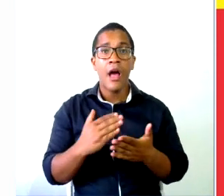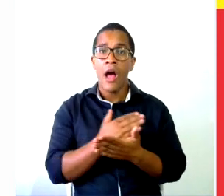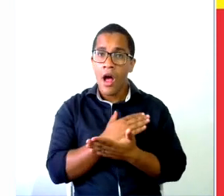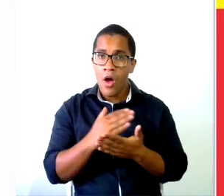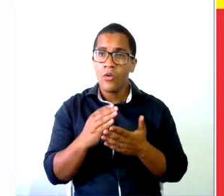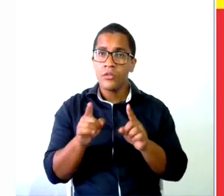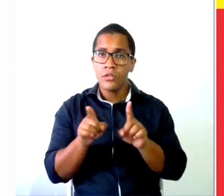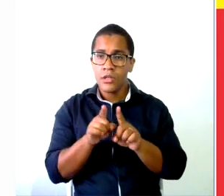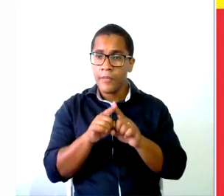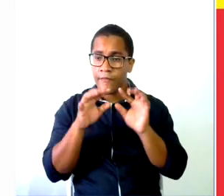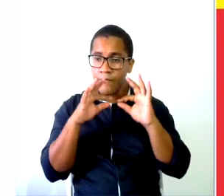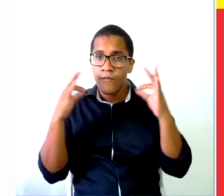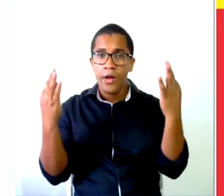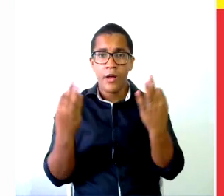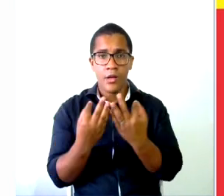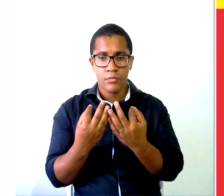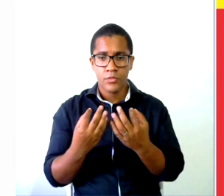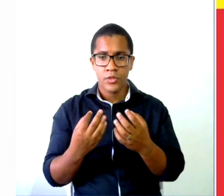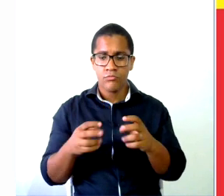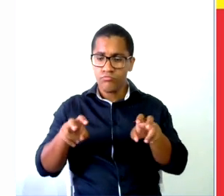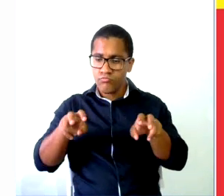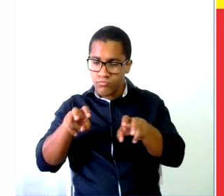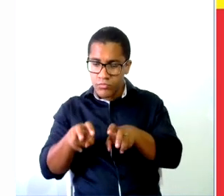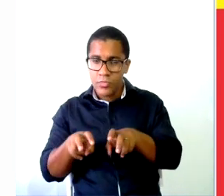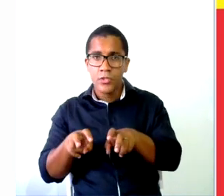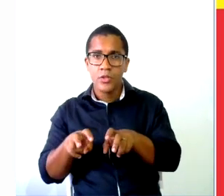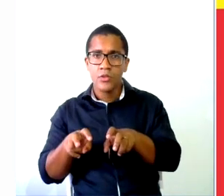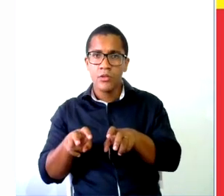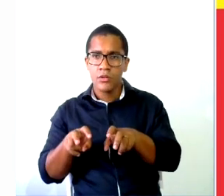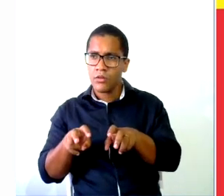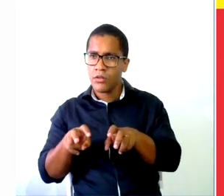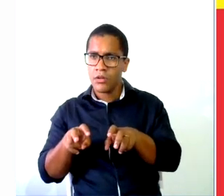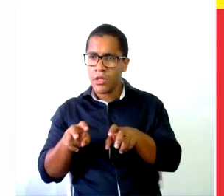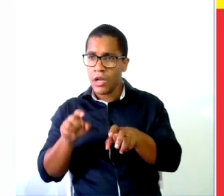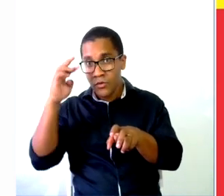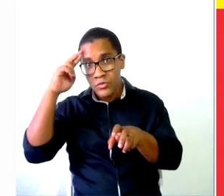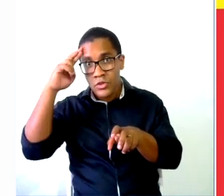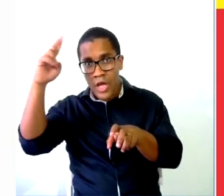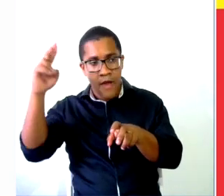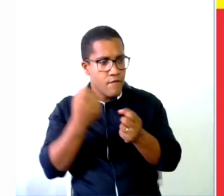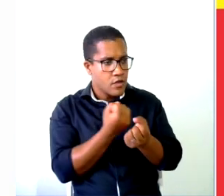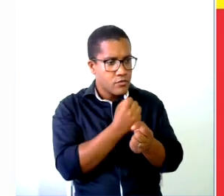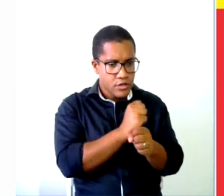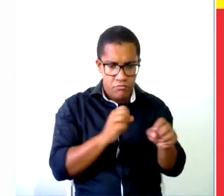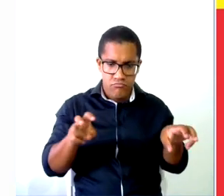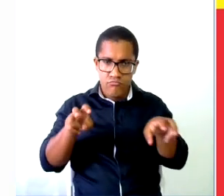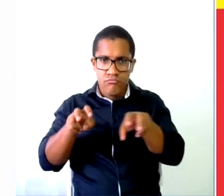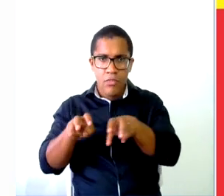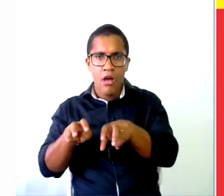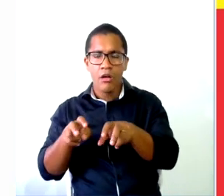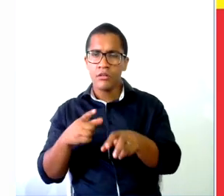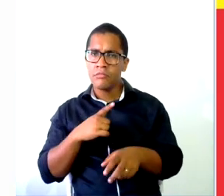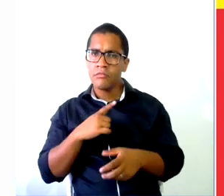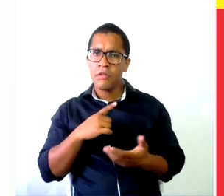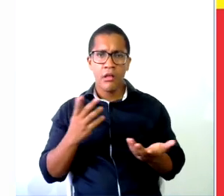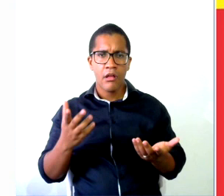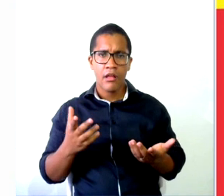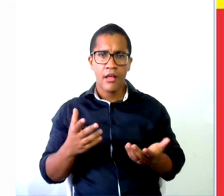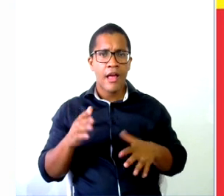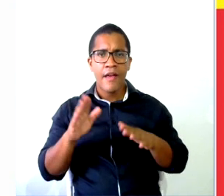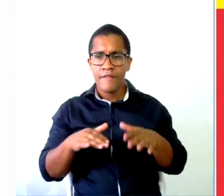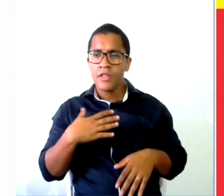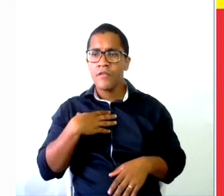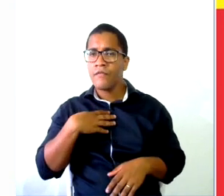junto da família. Vejam só. Em alguns casos, os